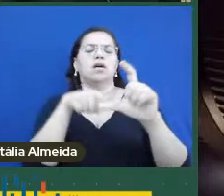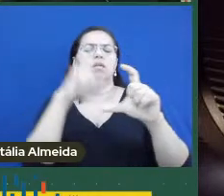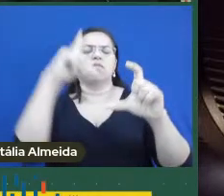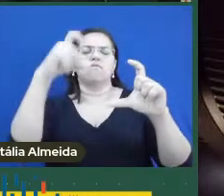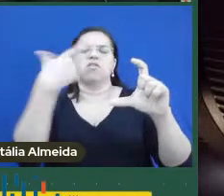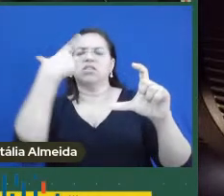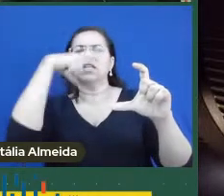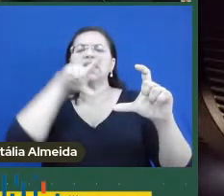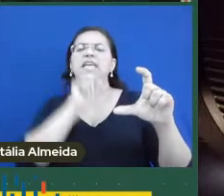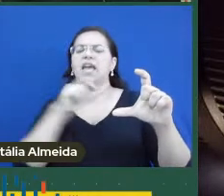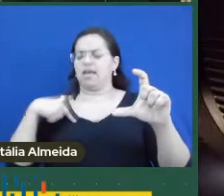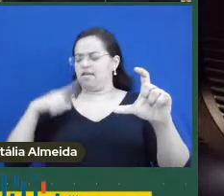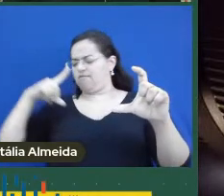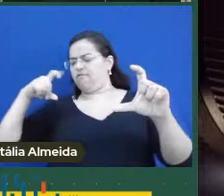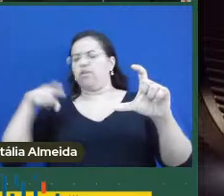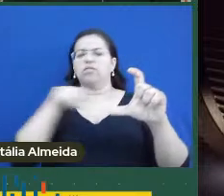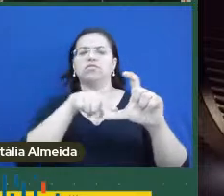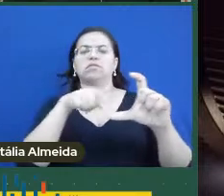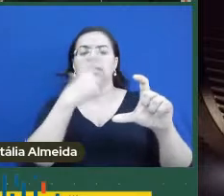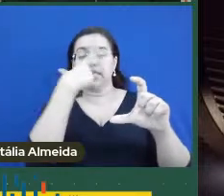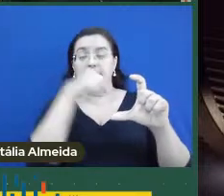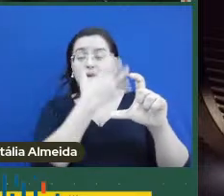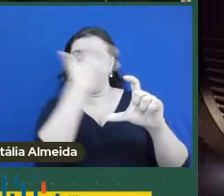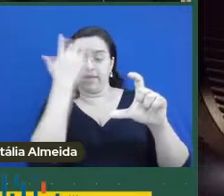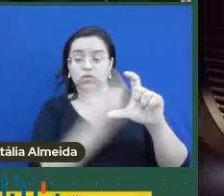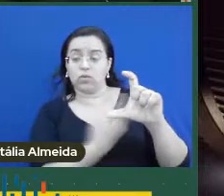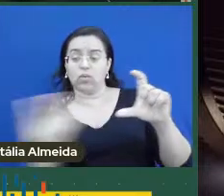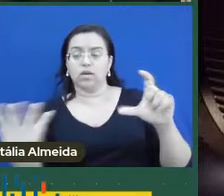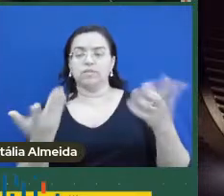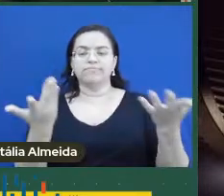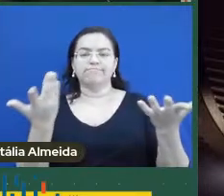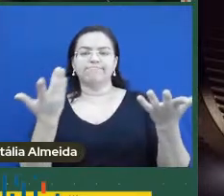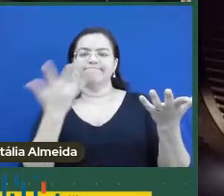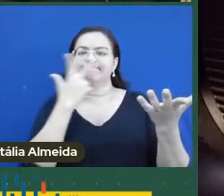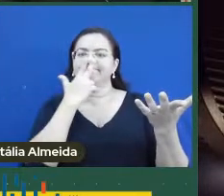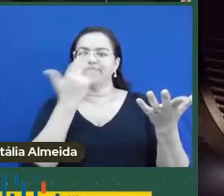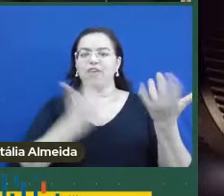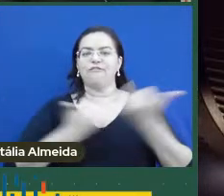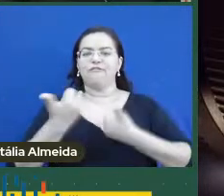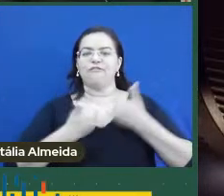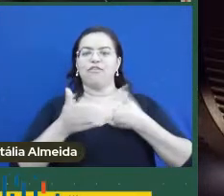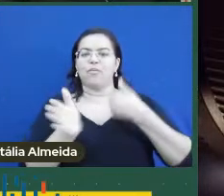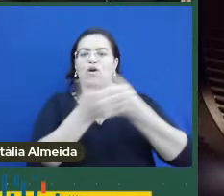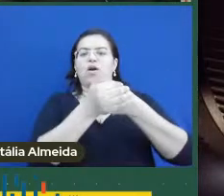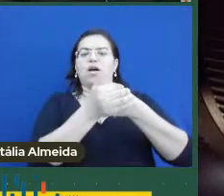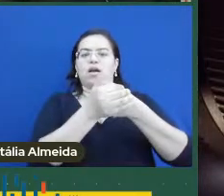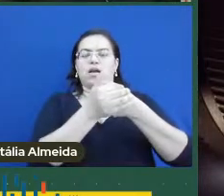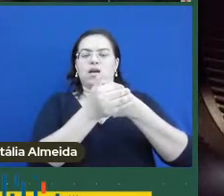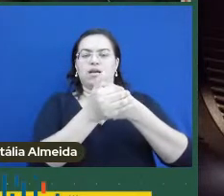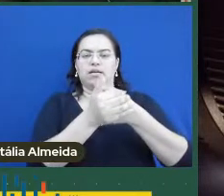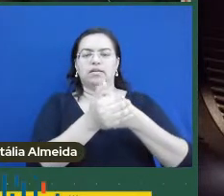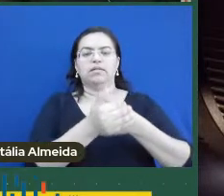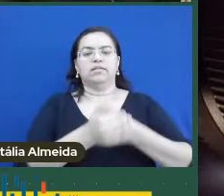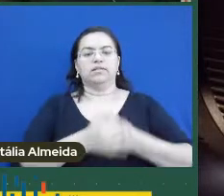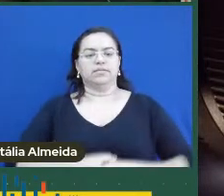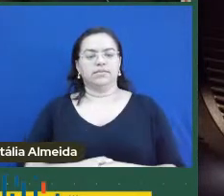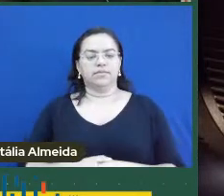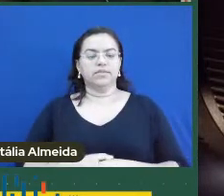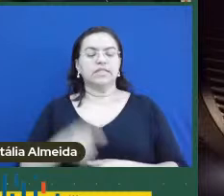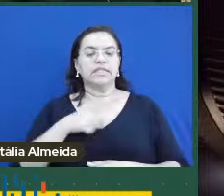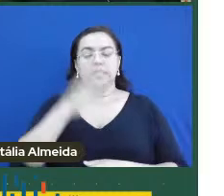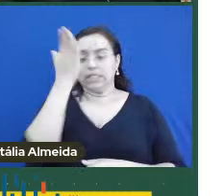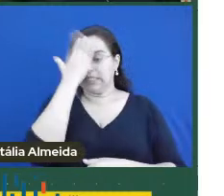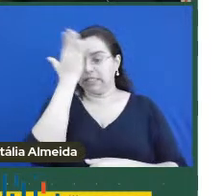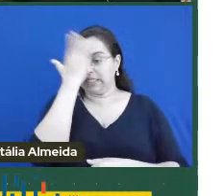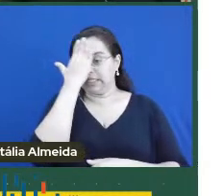mais complicado. E a partir dessas premissas, a gente vai falar um pouco hoje sobre esse entendimento além